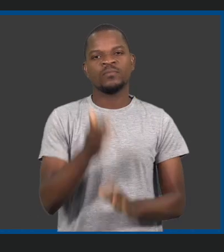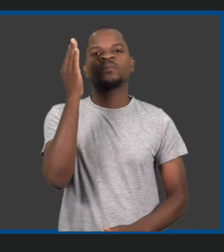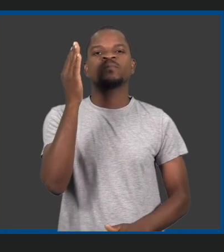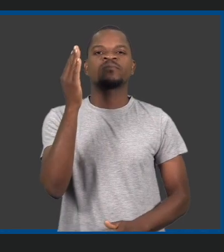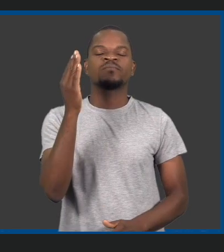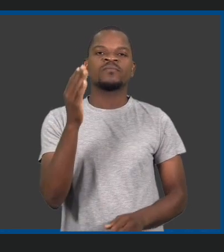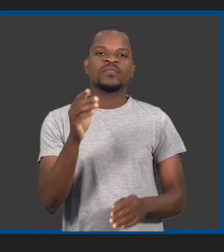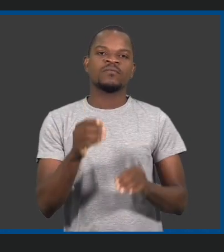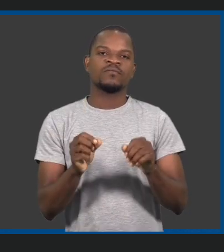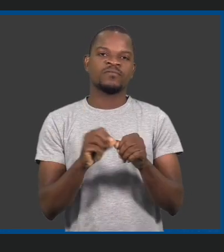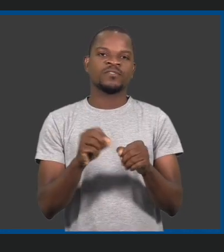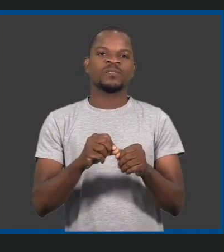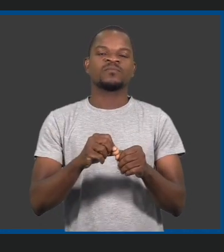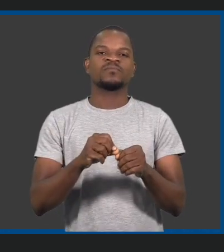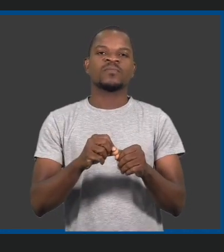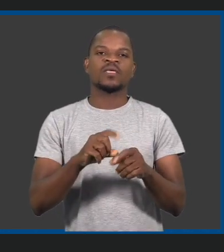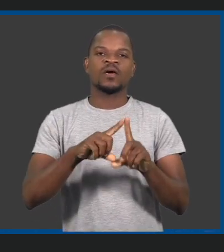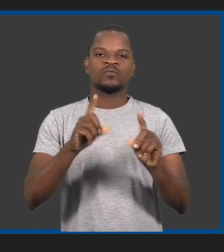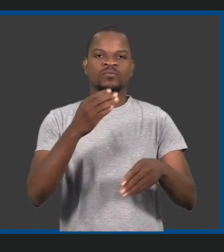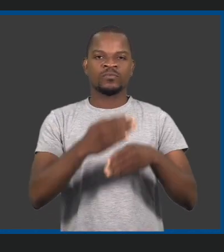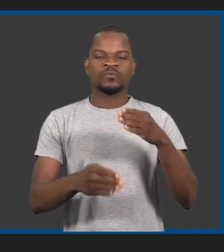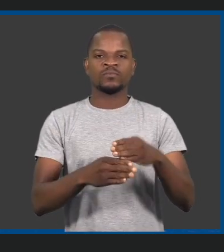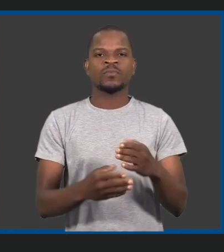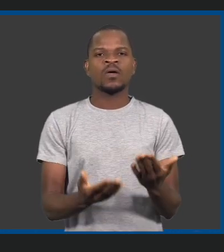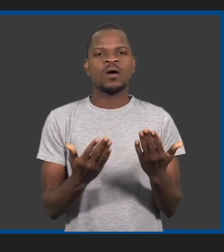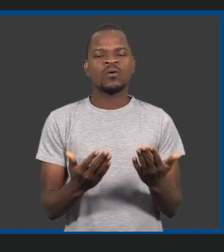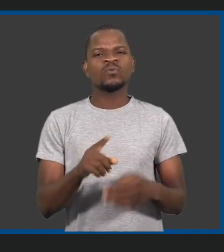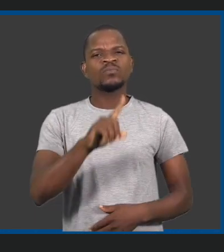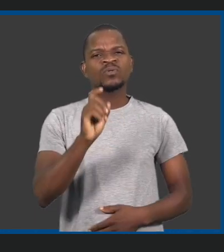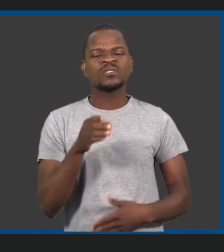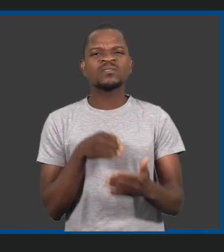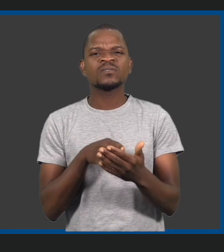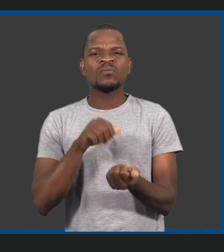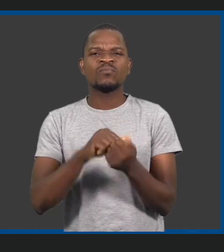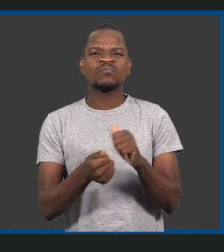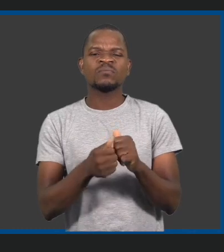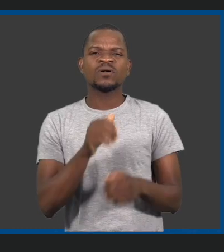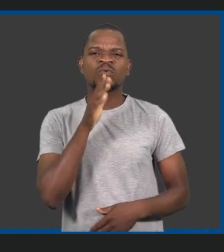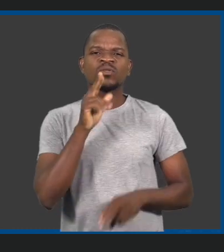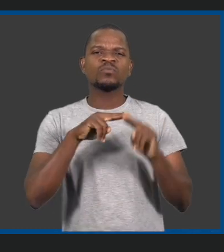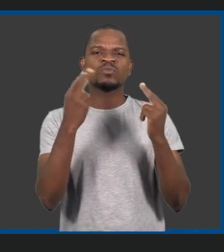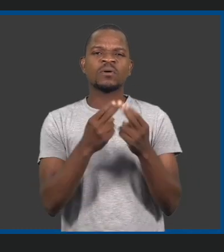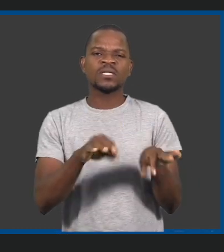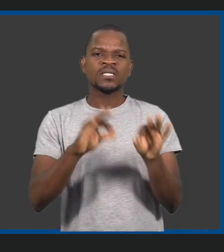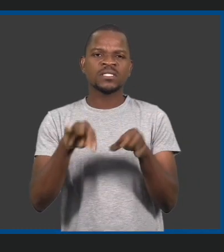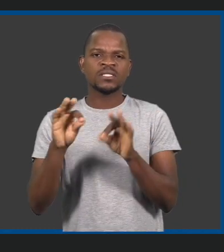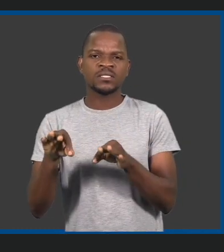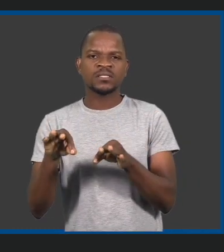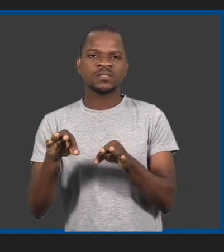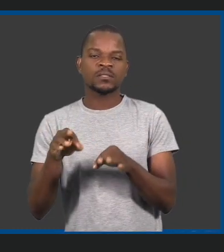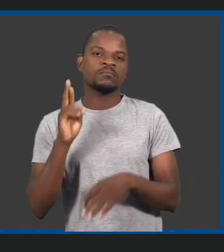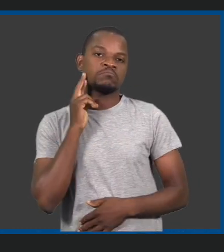Já existe dinheiro. Já existe dinheiro. Na nossa fundação, nós contribuímos mensalmente.